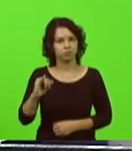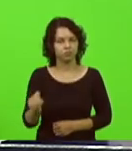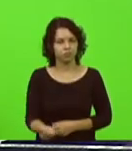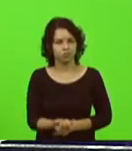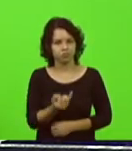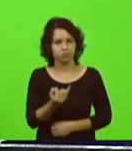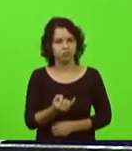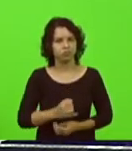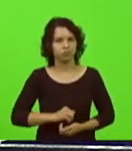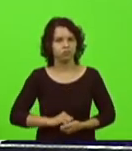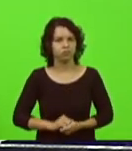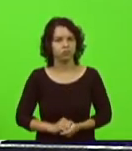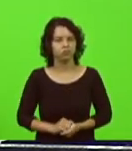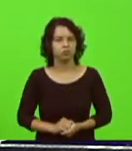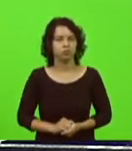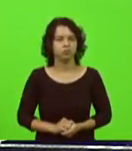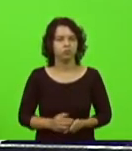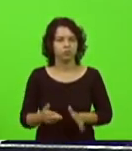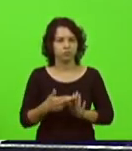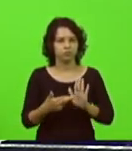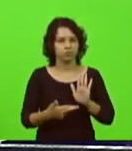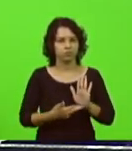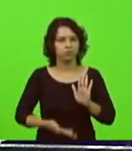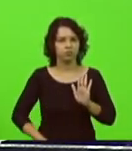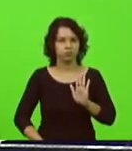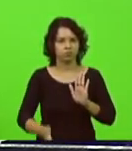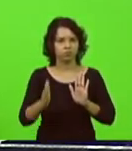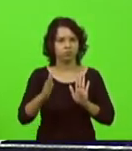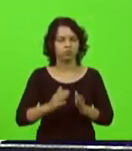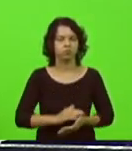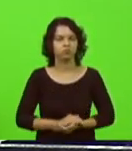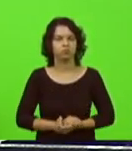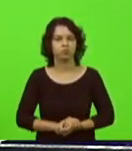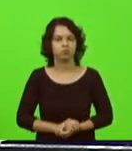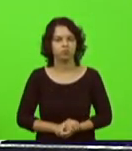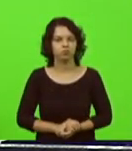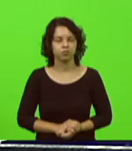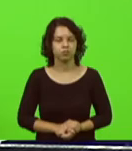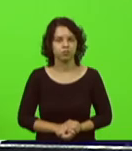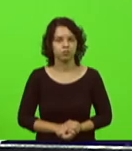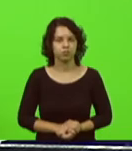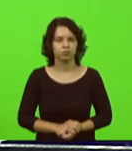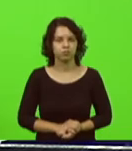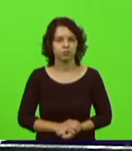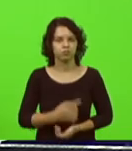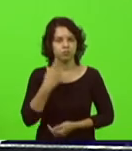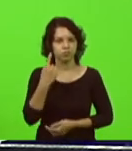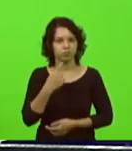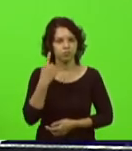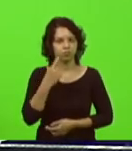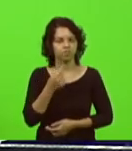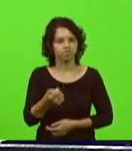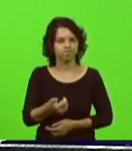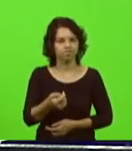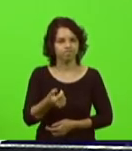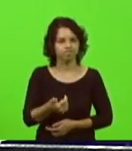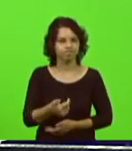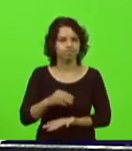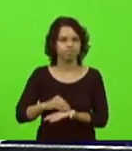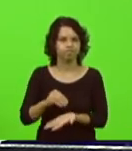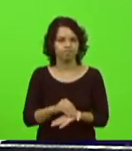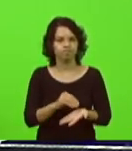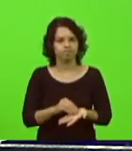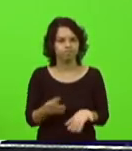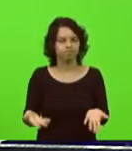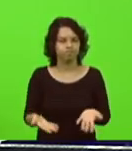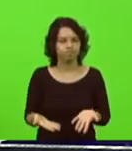segue o regimento. Em virtude do quórum baixo de presença na manhã de